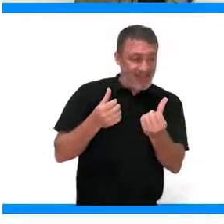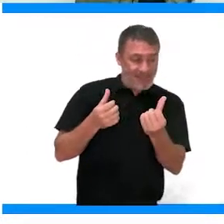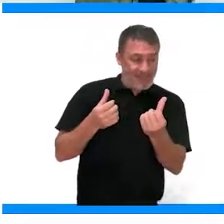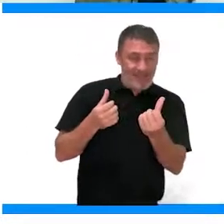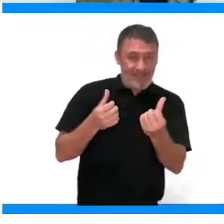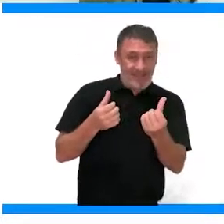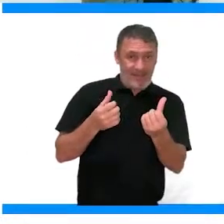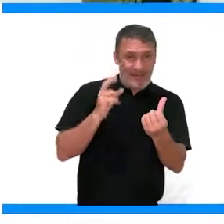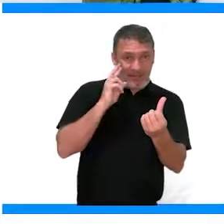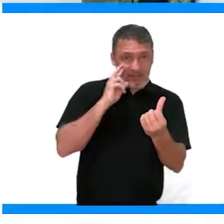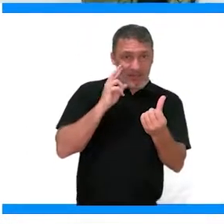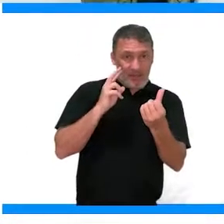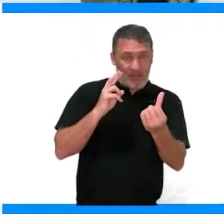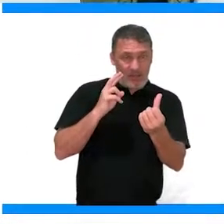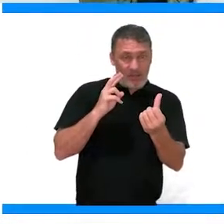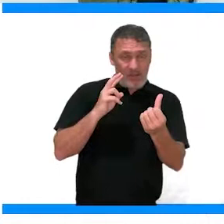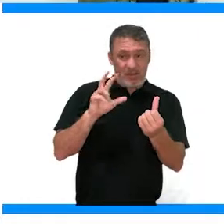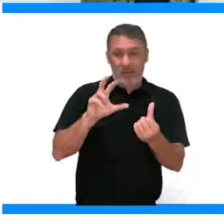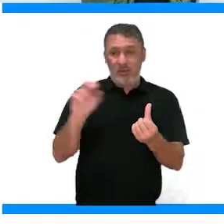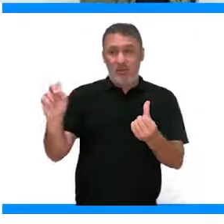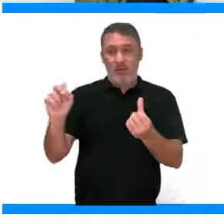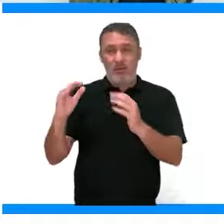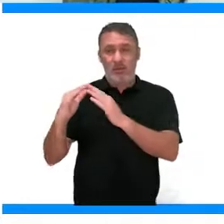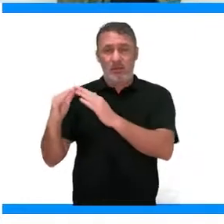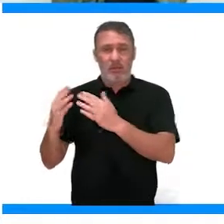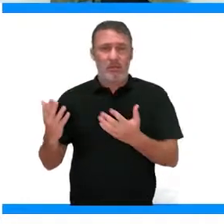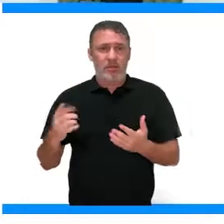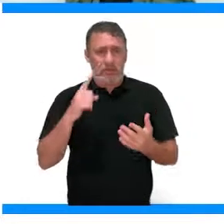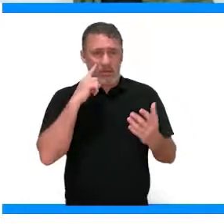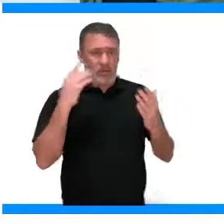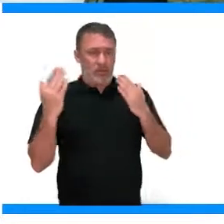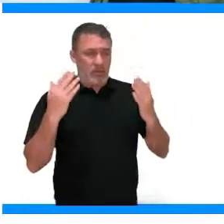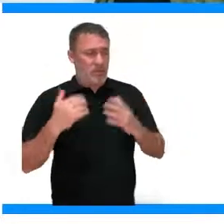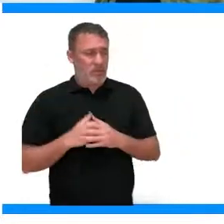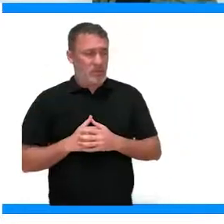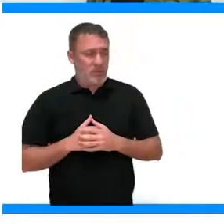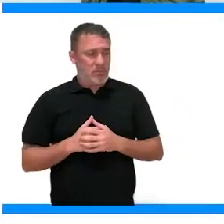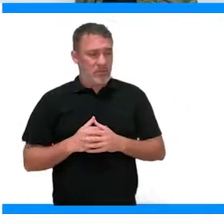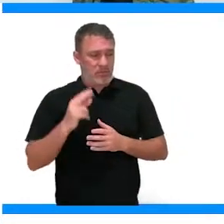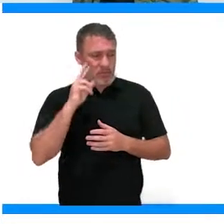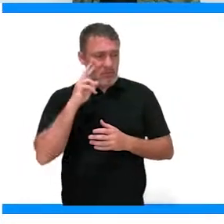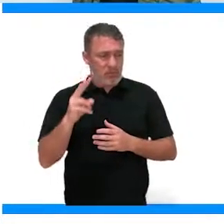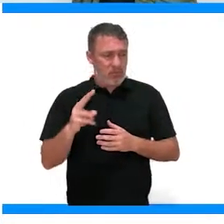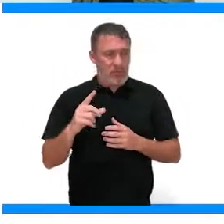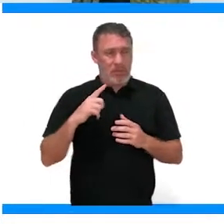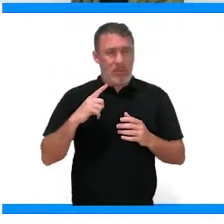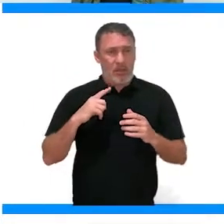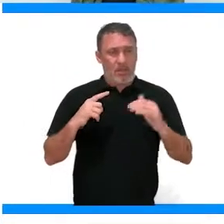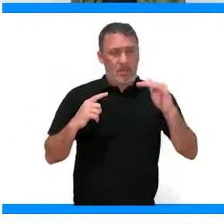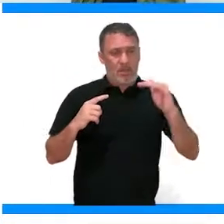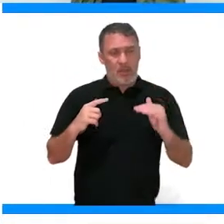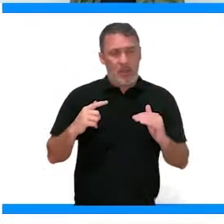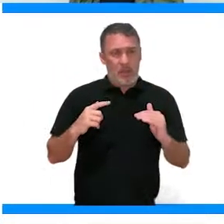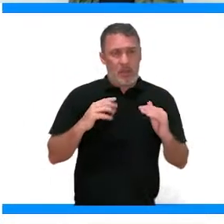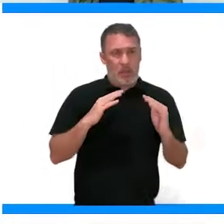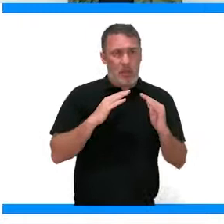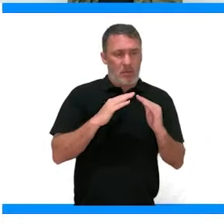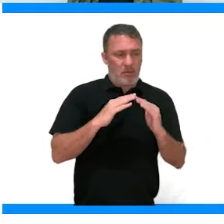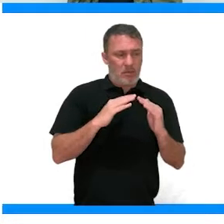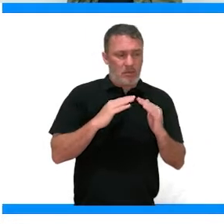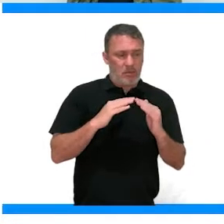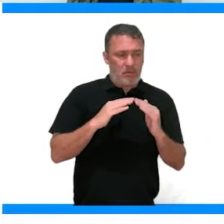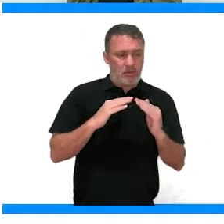Seis imóveis com foco de mosquito em 500 imóveis. Compara o 2 com 1. Você tem menos casa